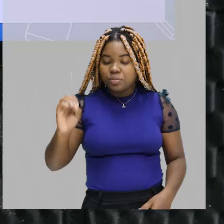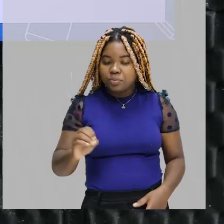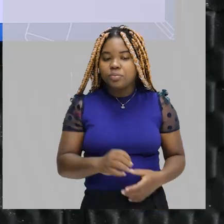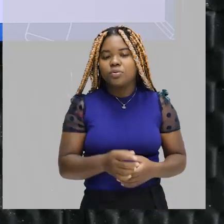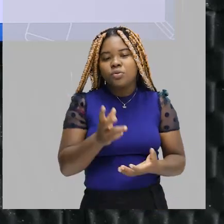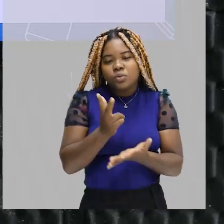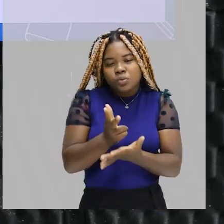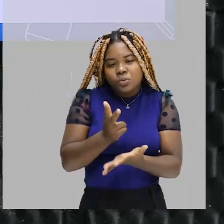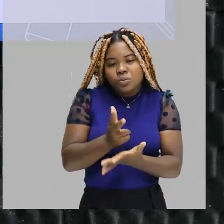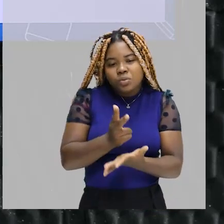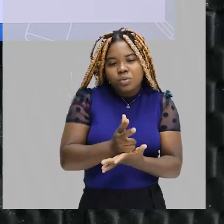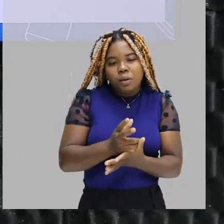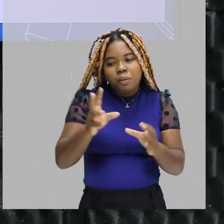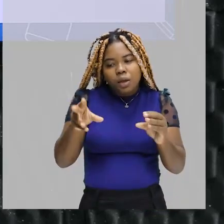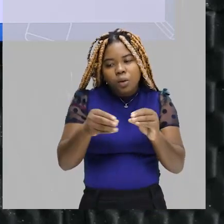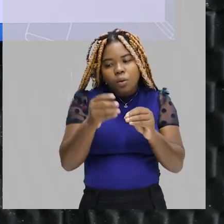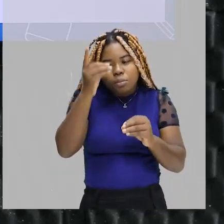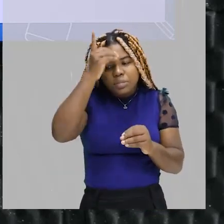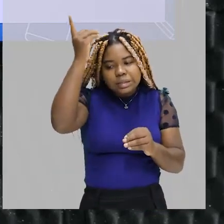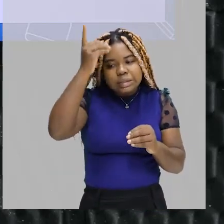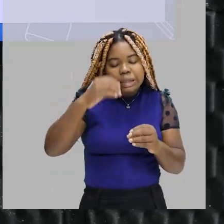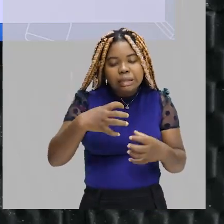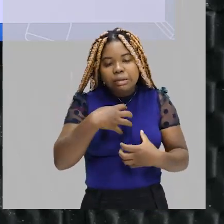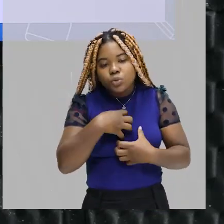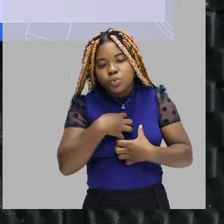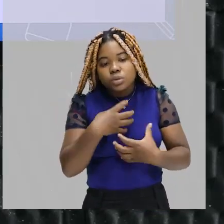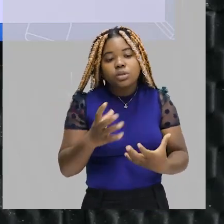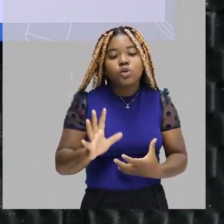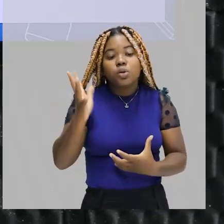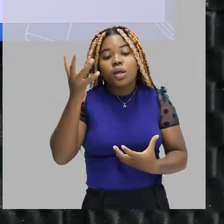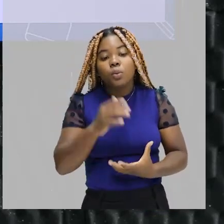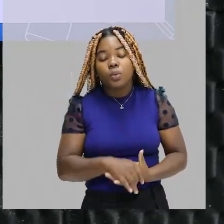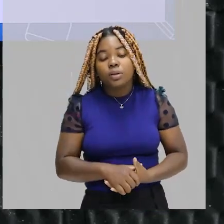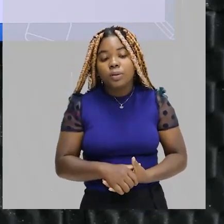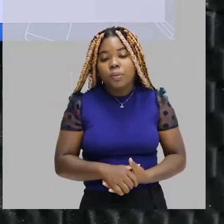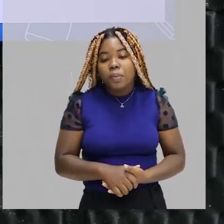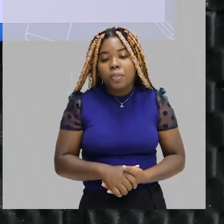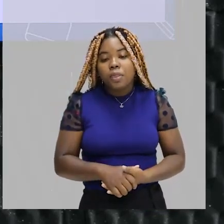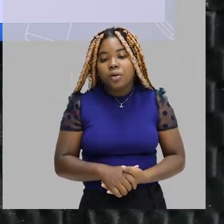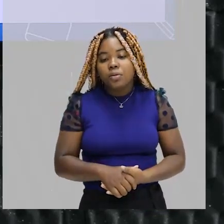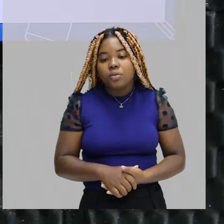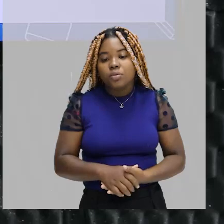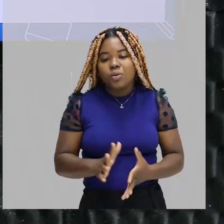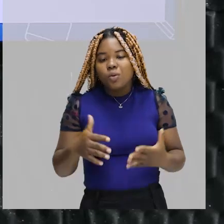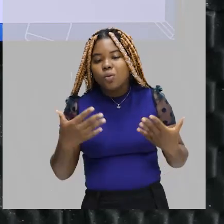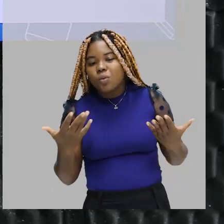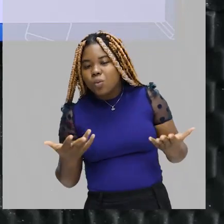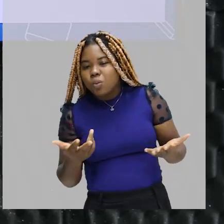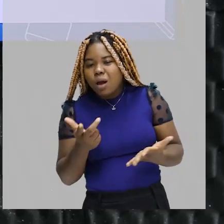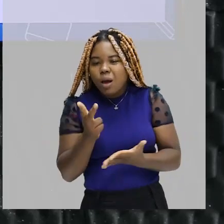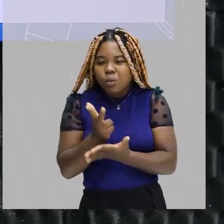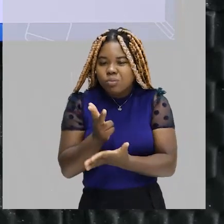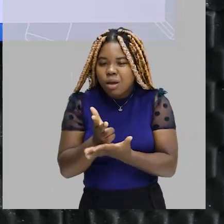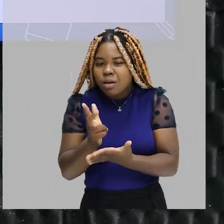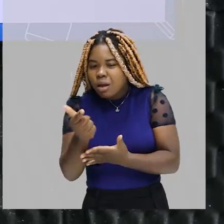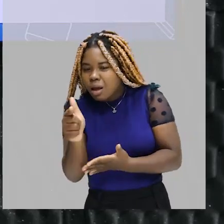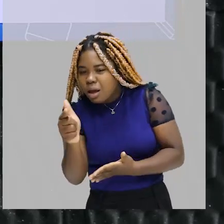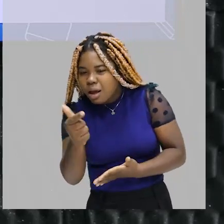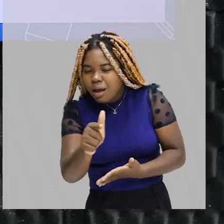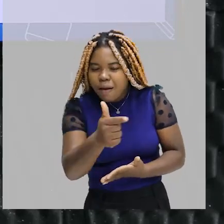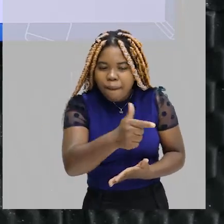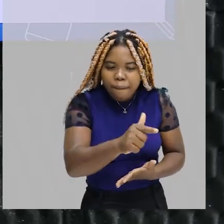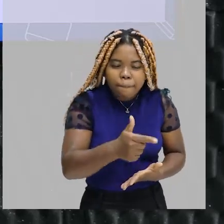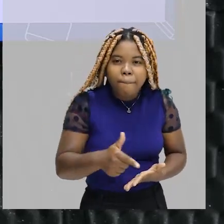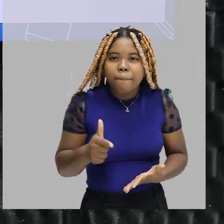para complementar a ideia dessa ação. Com que periodicidade, com qual frequência essa ação ocorre,